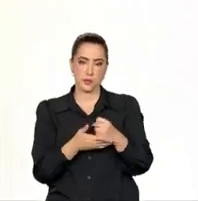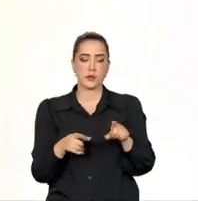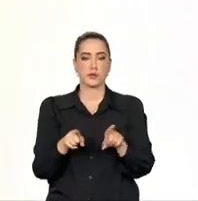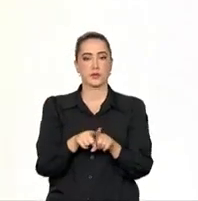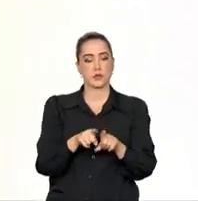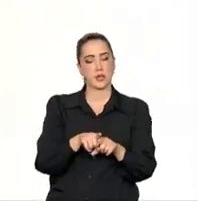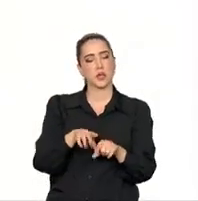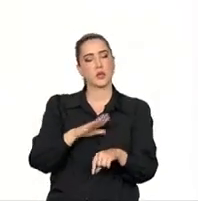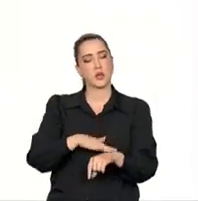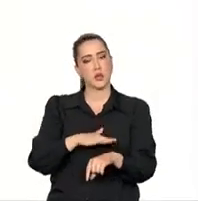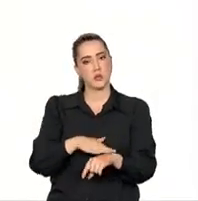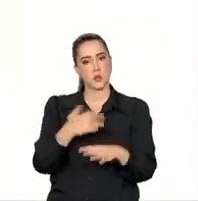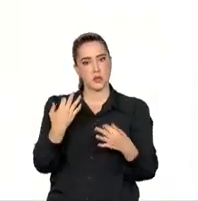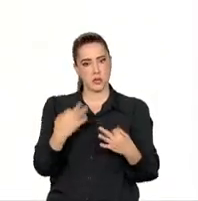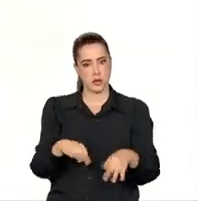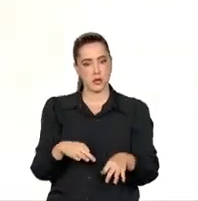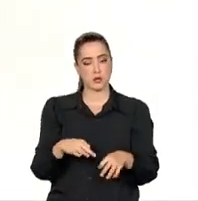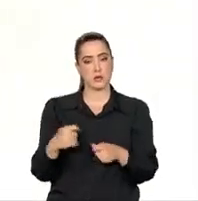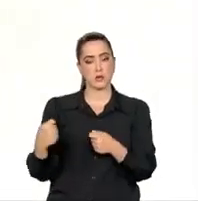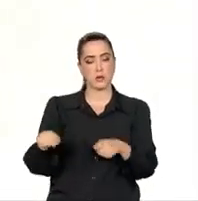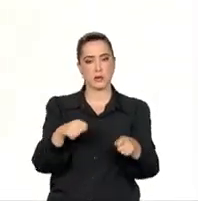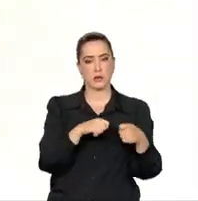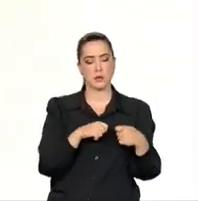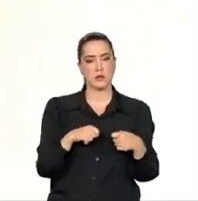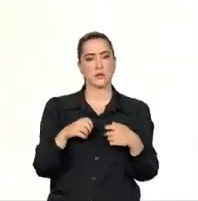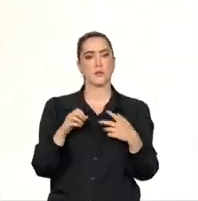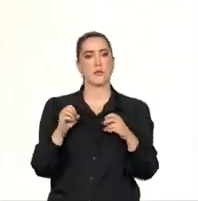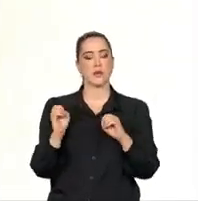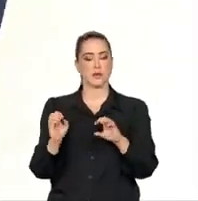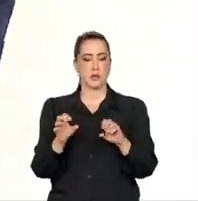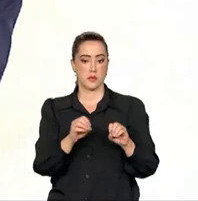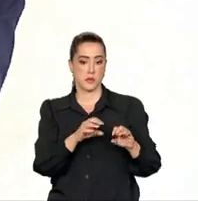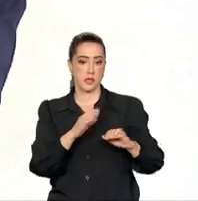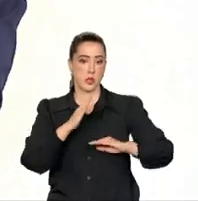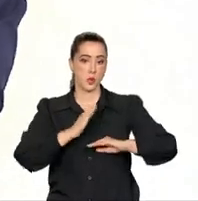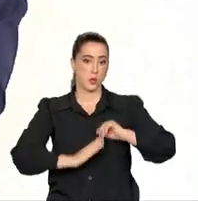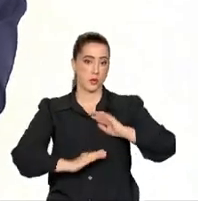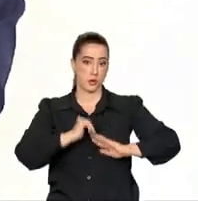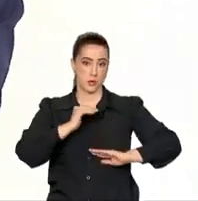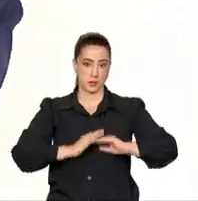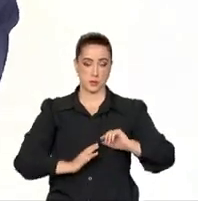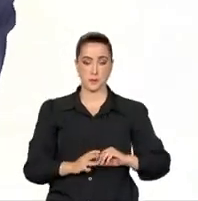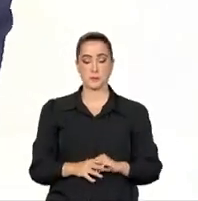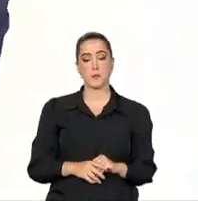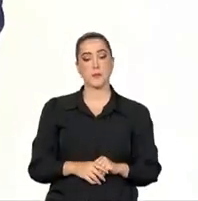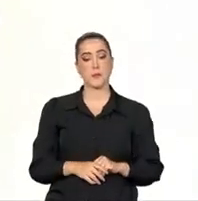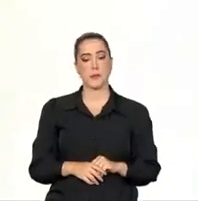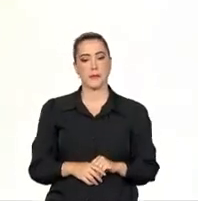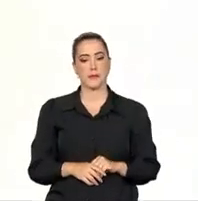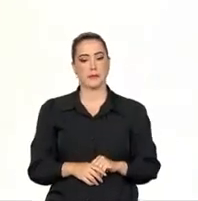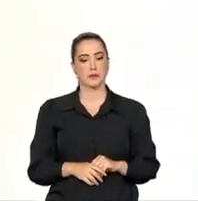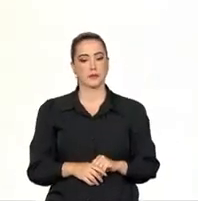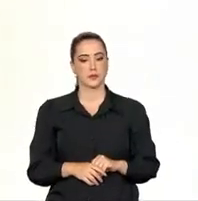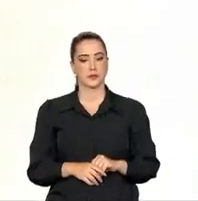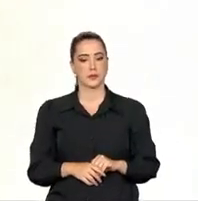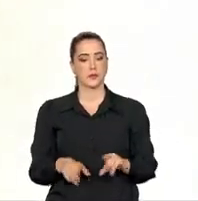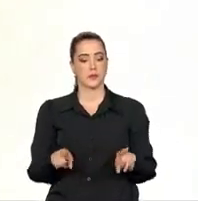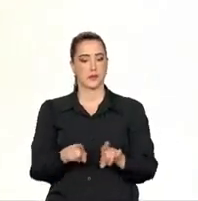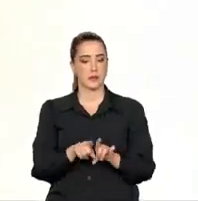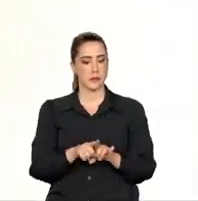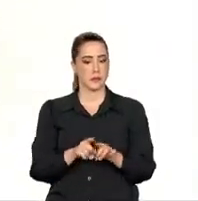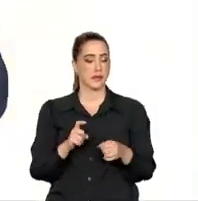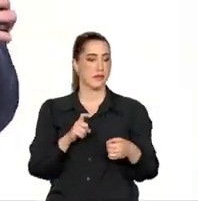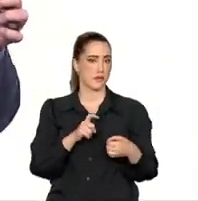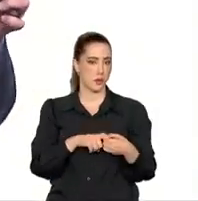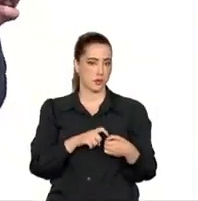ter o tempo também necessário para a educação profissionalizante, além da